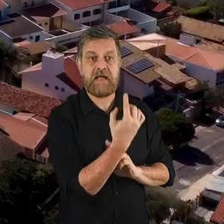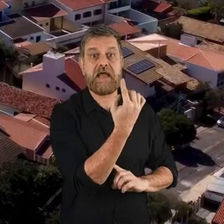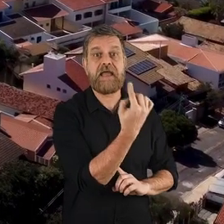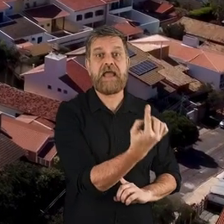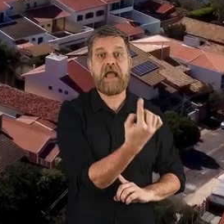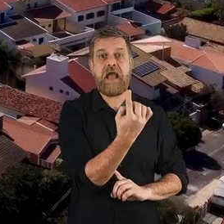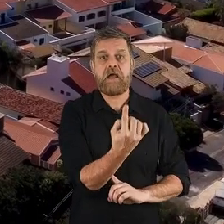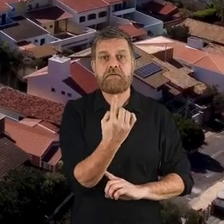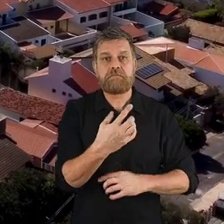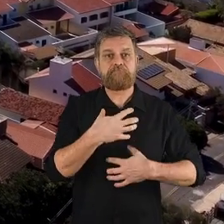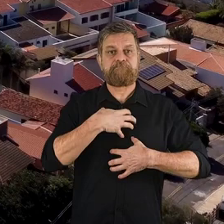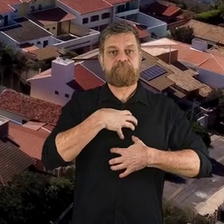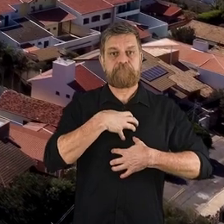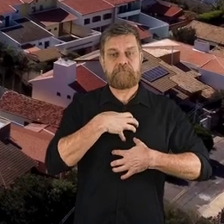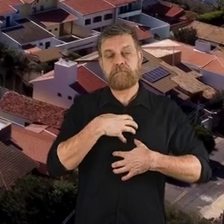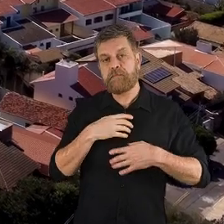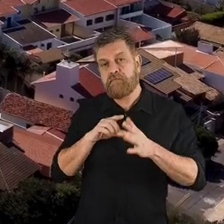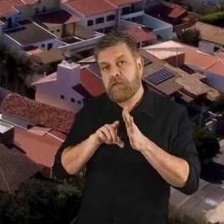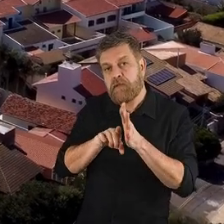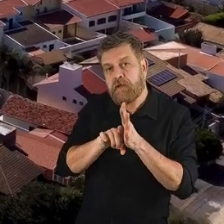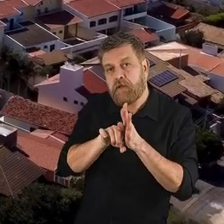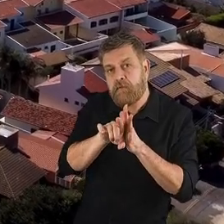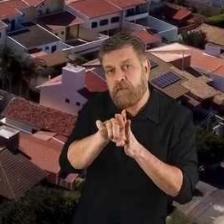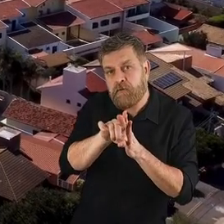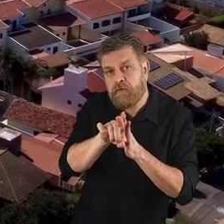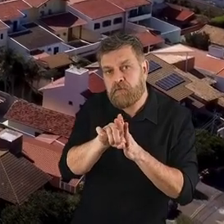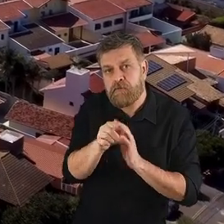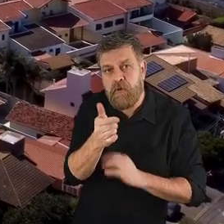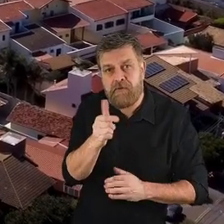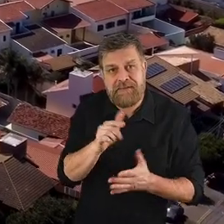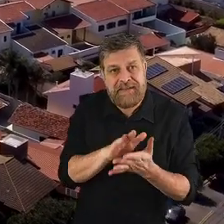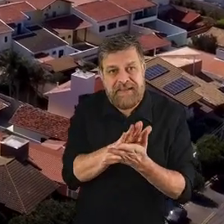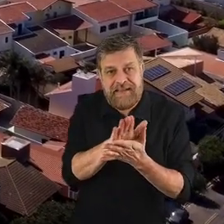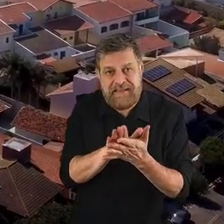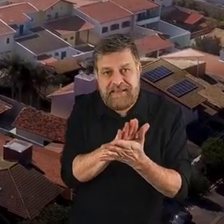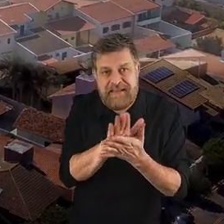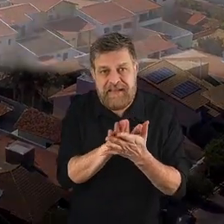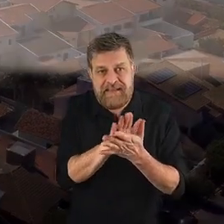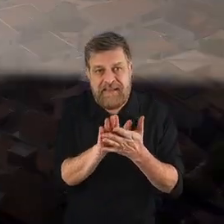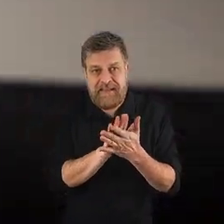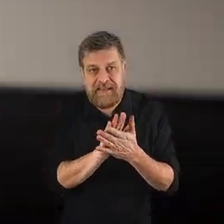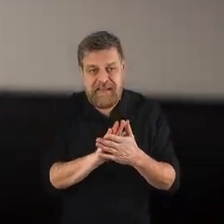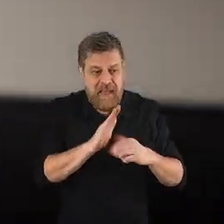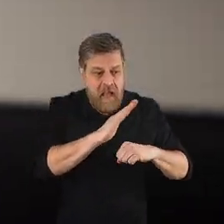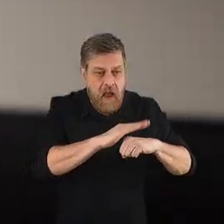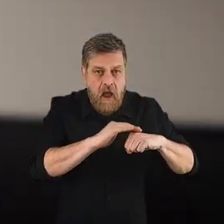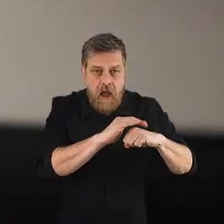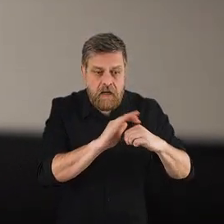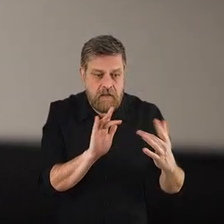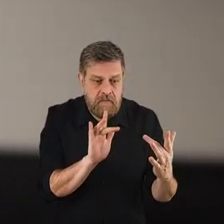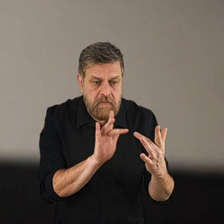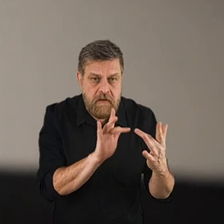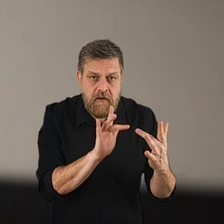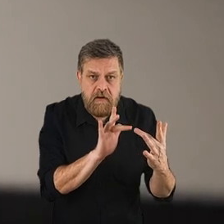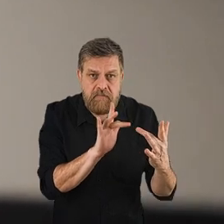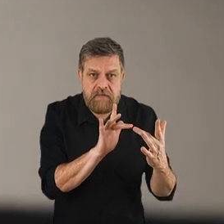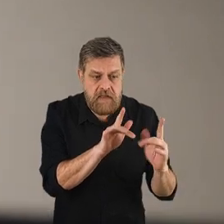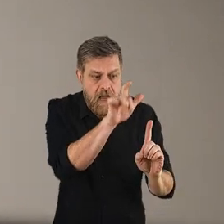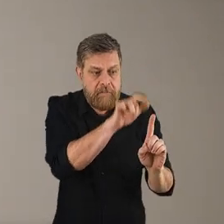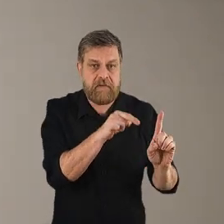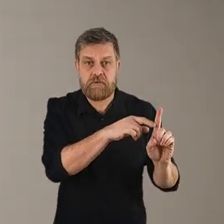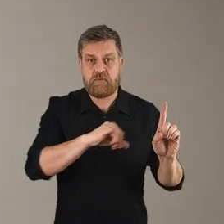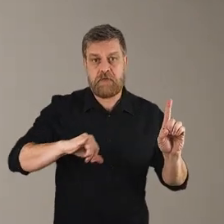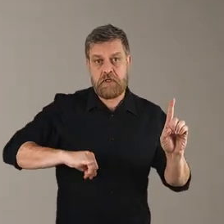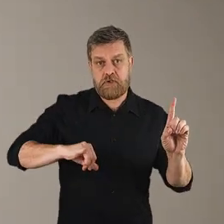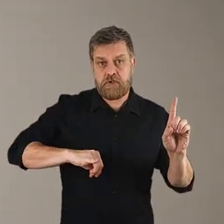nós. E a minha pergunta é: não tem nada que me conecte afetivamente com esse outro? A gente